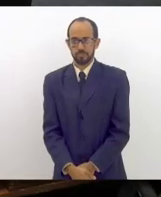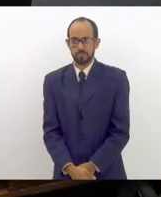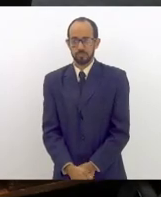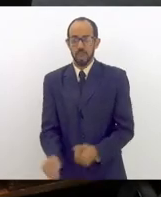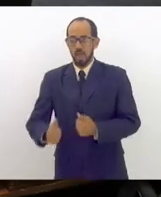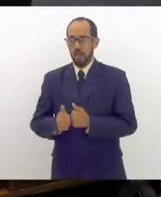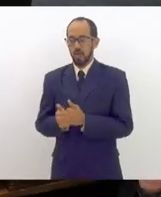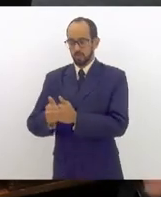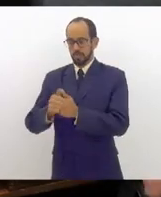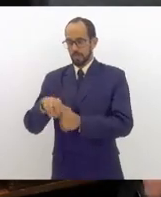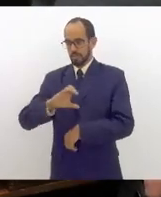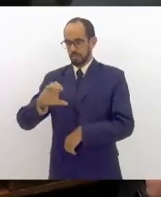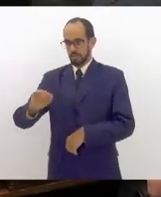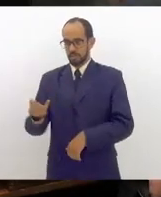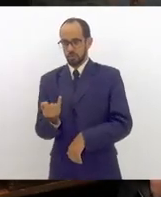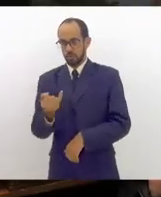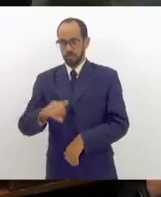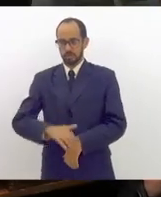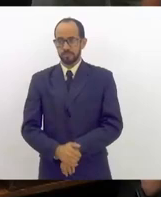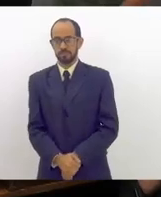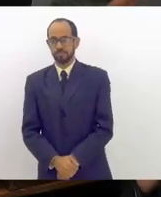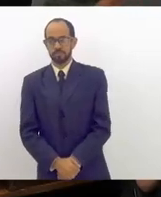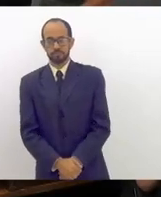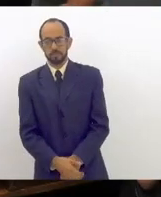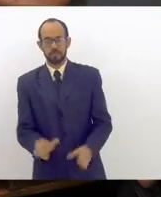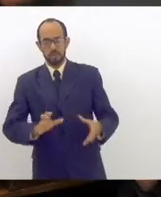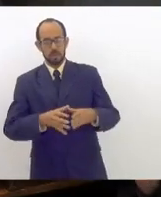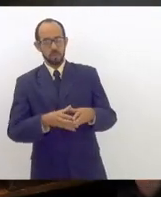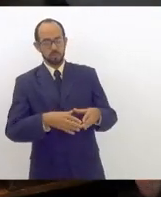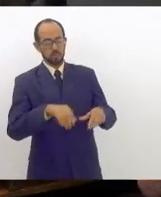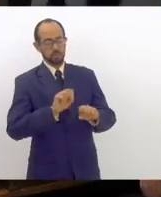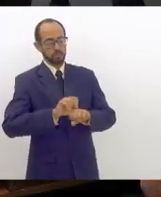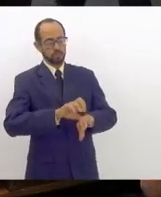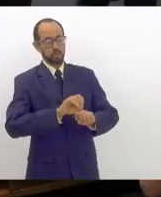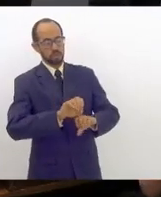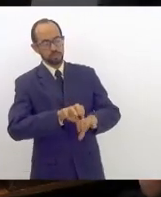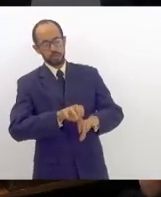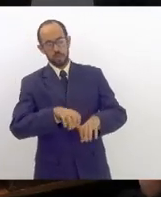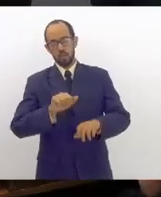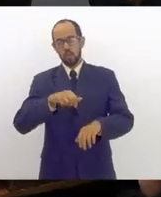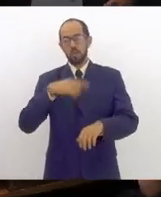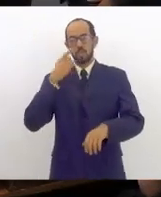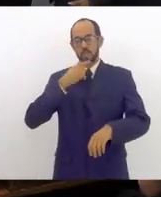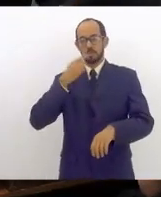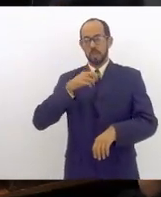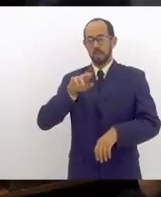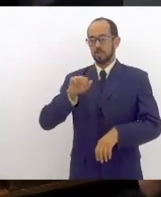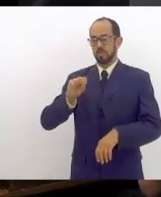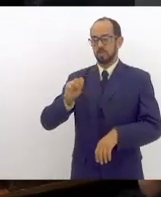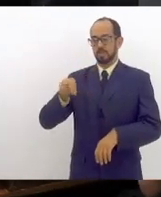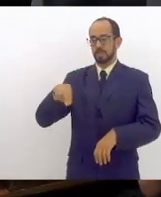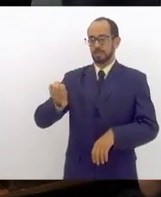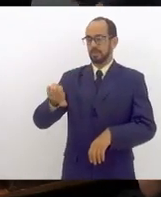Acompanho o parecer da CCJ. Pela Comissão de Educação, deputada Rosane Félix.